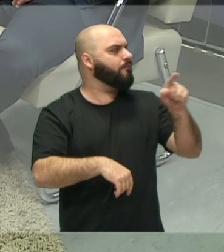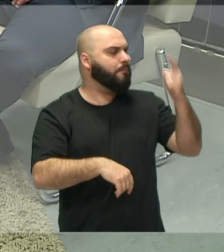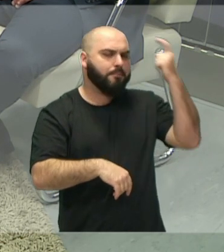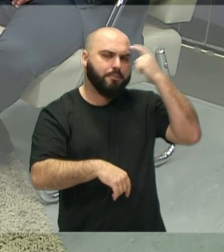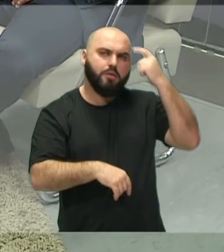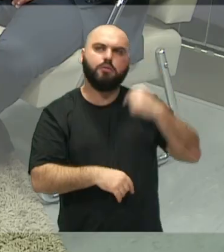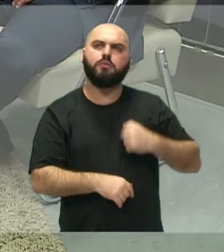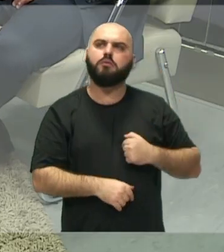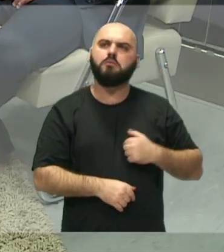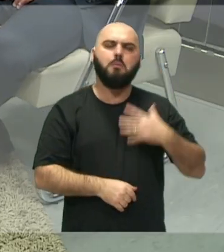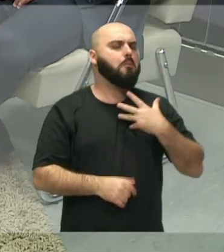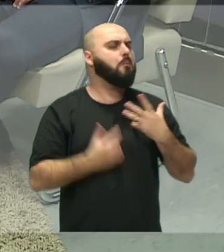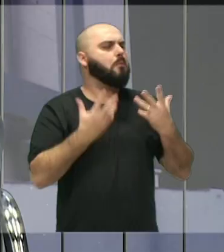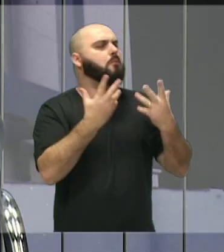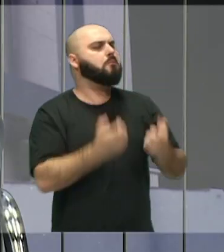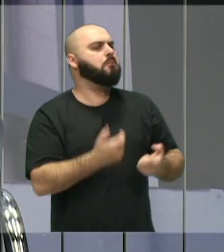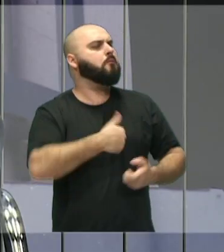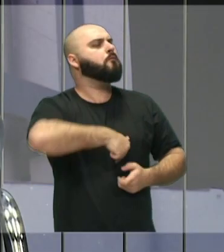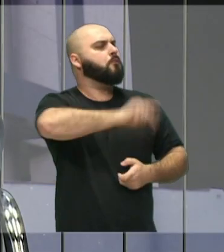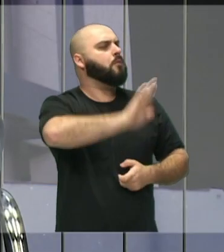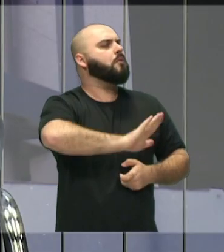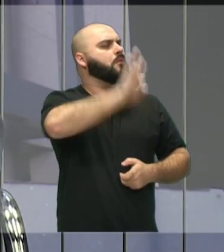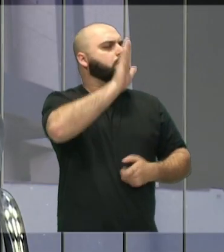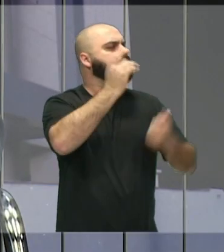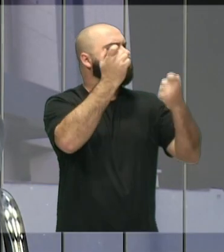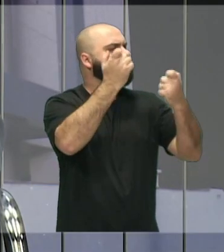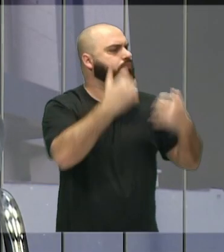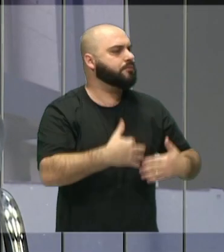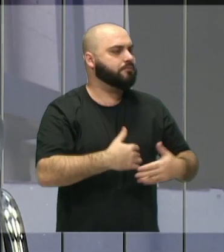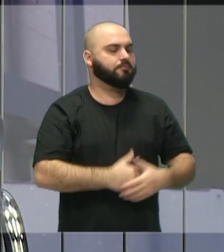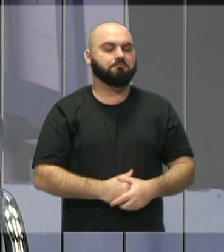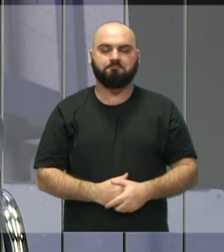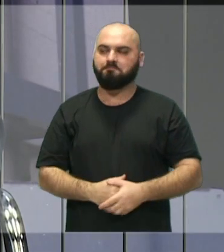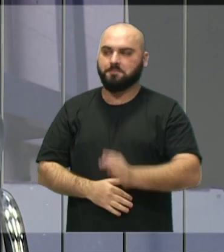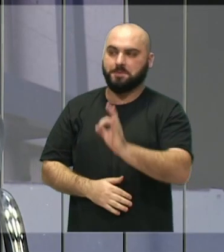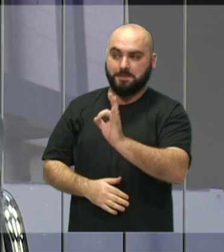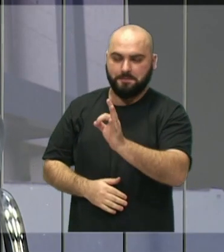que foram os bastidores disso? A construção de uma candidatura